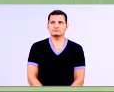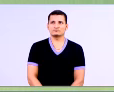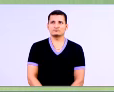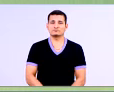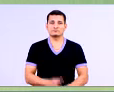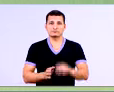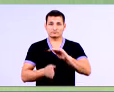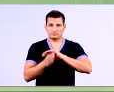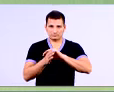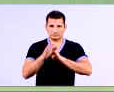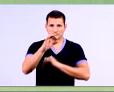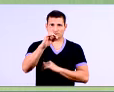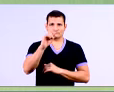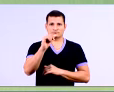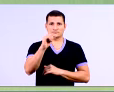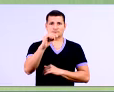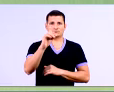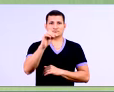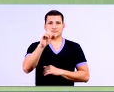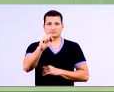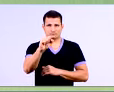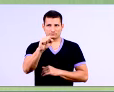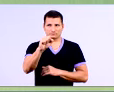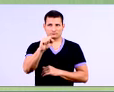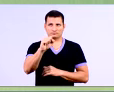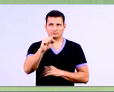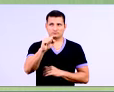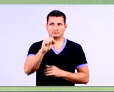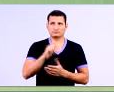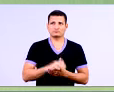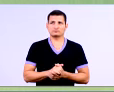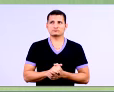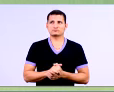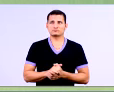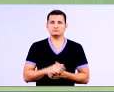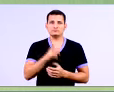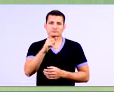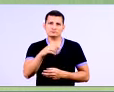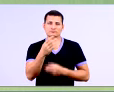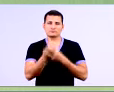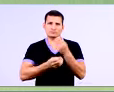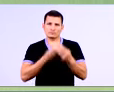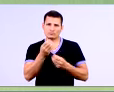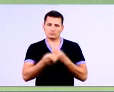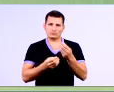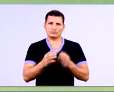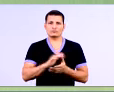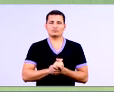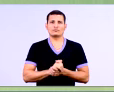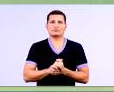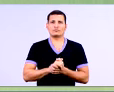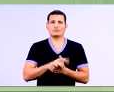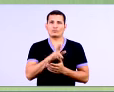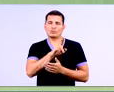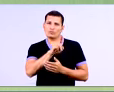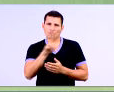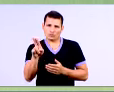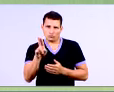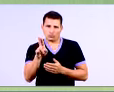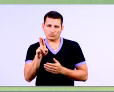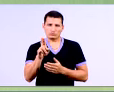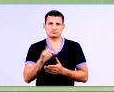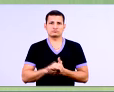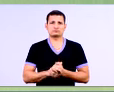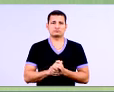Entrada de dados. Entrada de dados é como se chama a forma que o